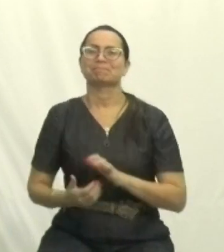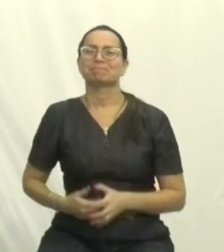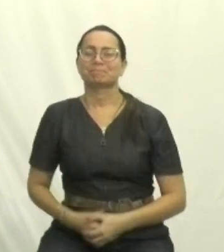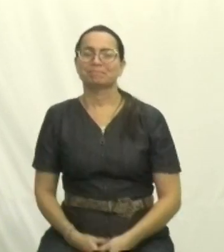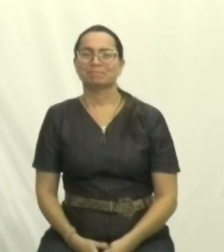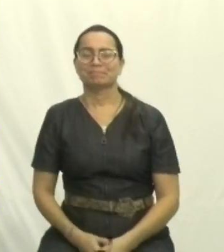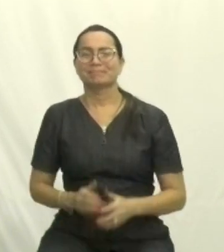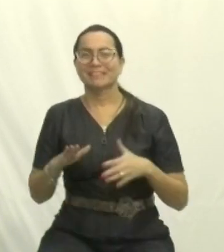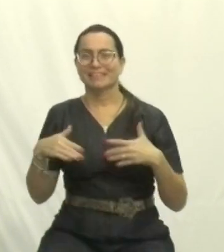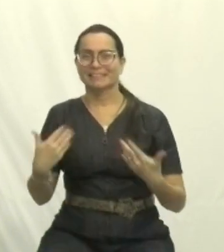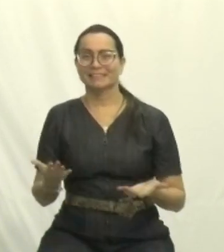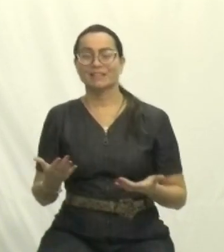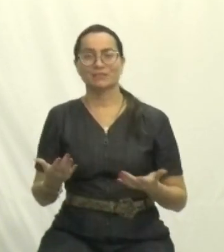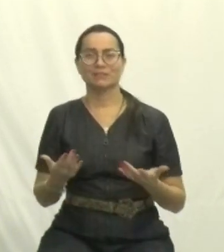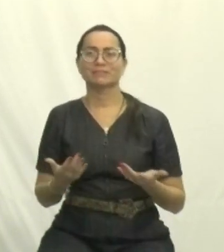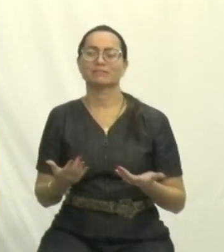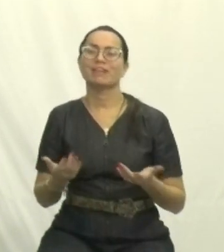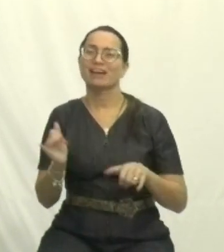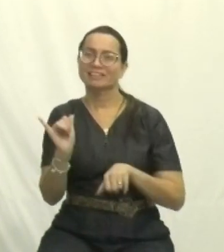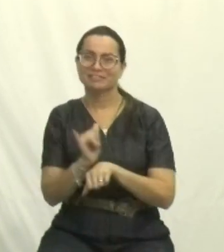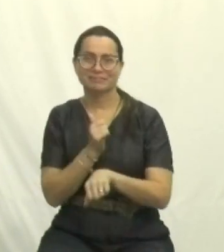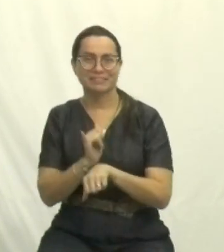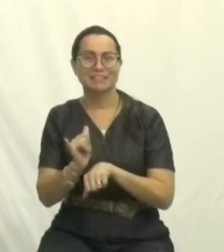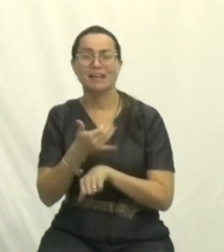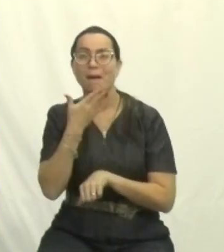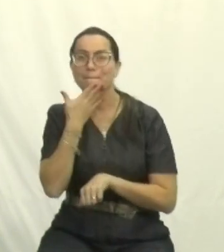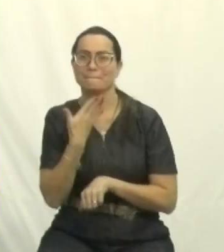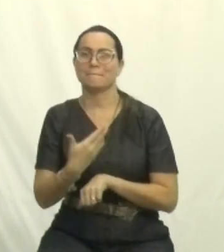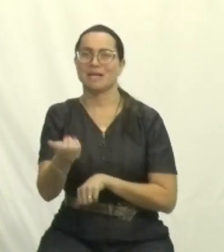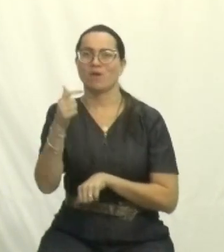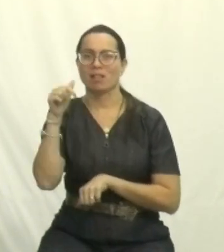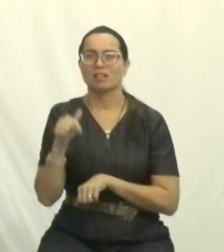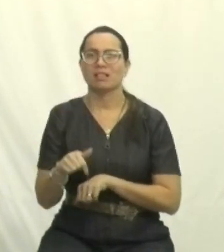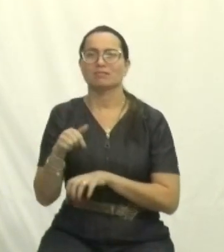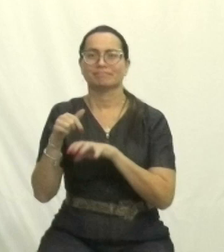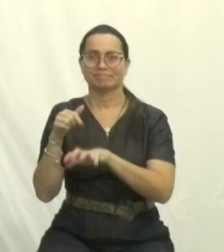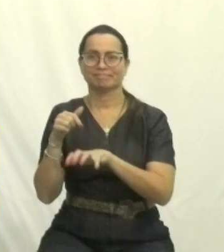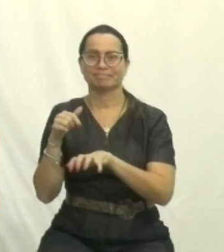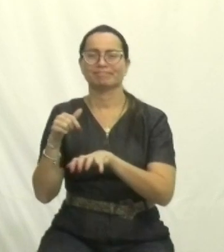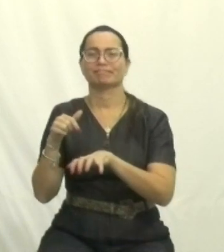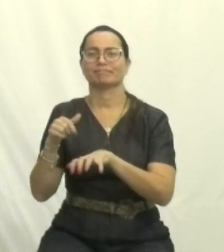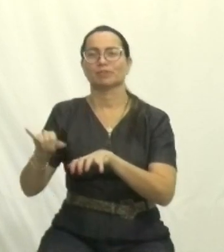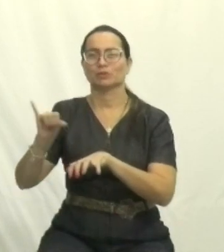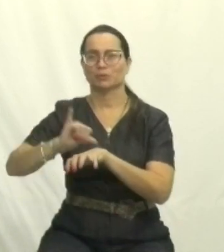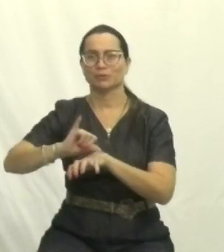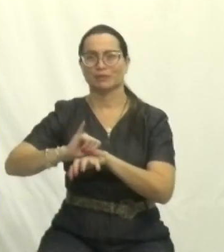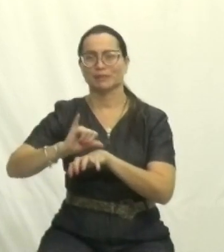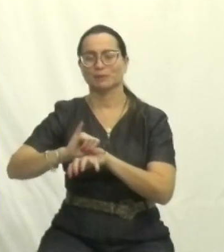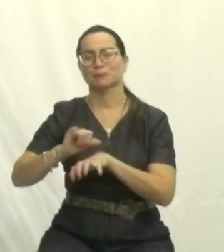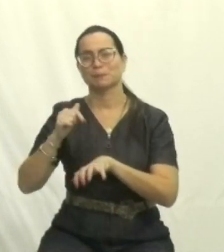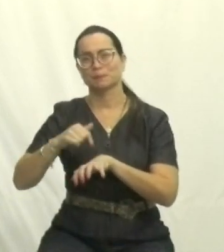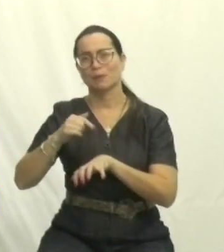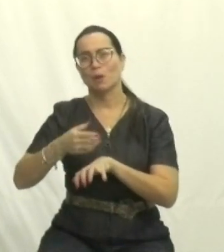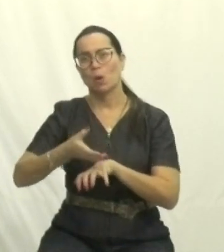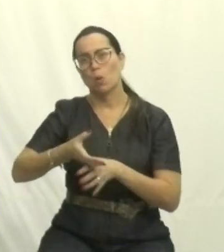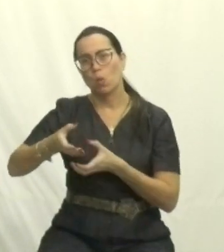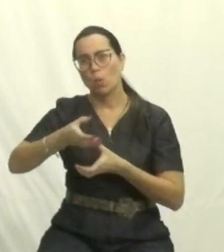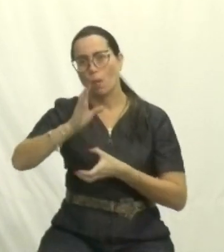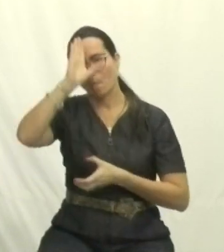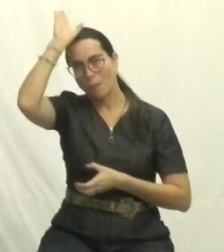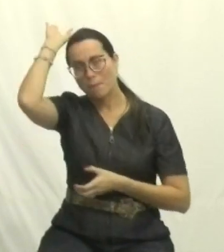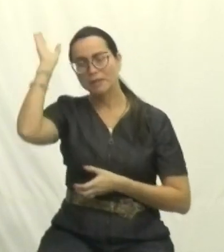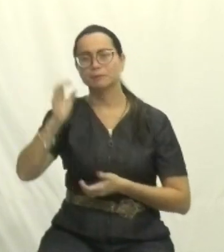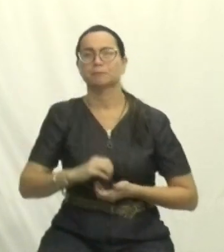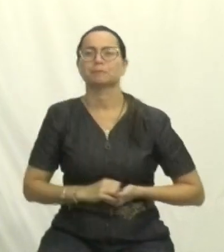reta. Então, estrategicamente, pensando em tempo-resposta, aquele local é o melhor local para a nossa